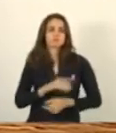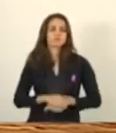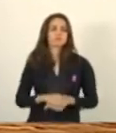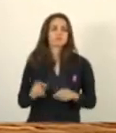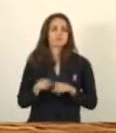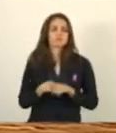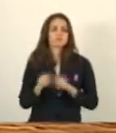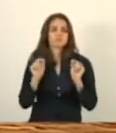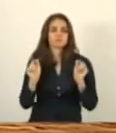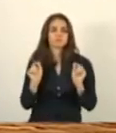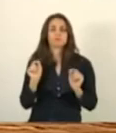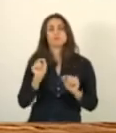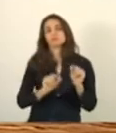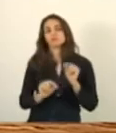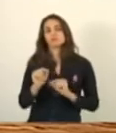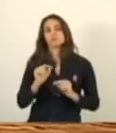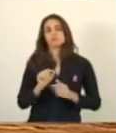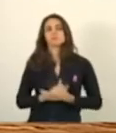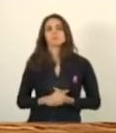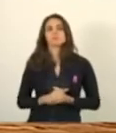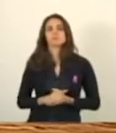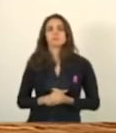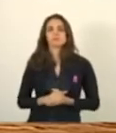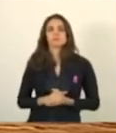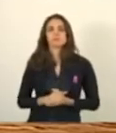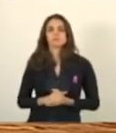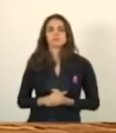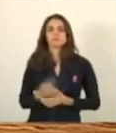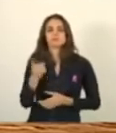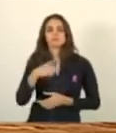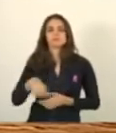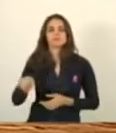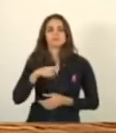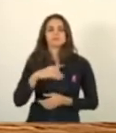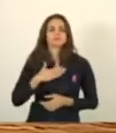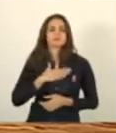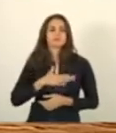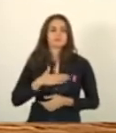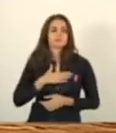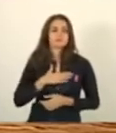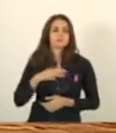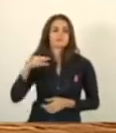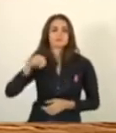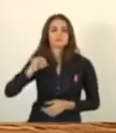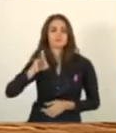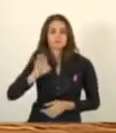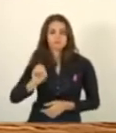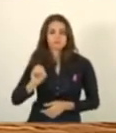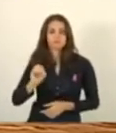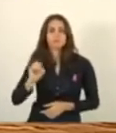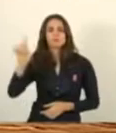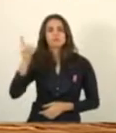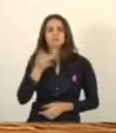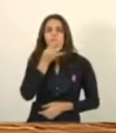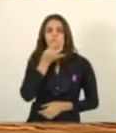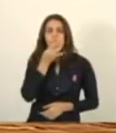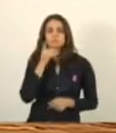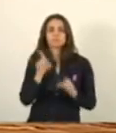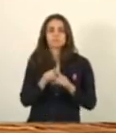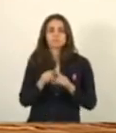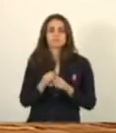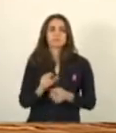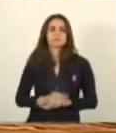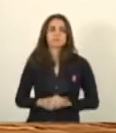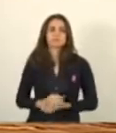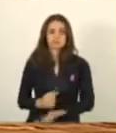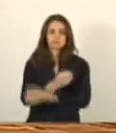também um médico, nosso querido Mário Pinheiro, cachoeirense também, Ferraz.